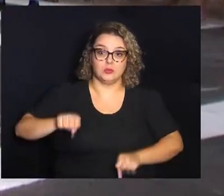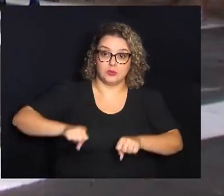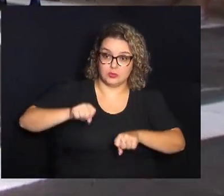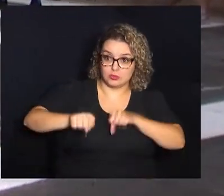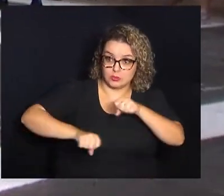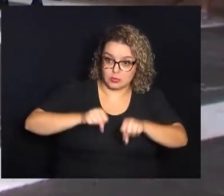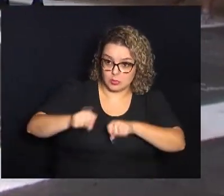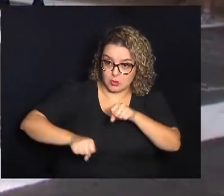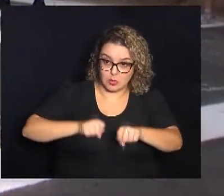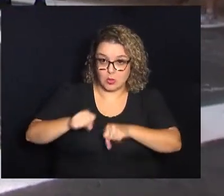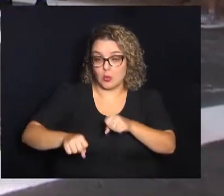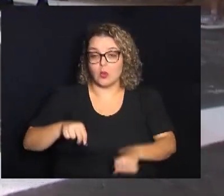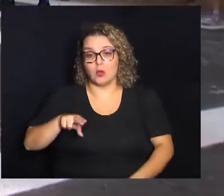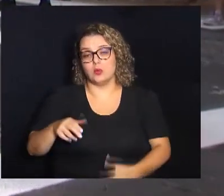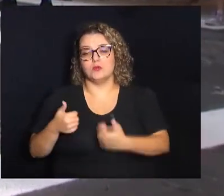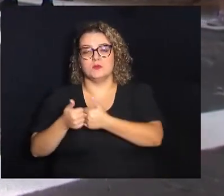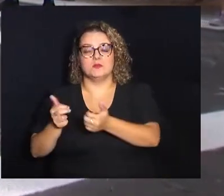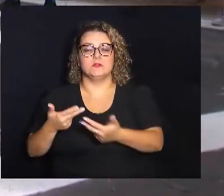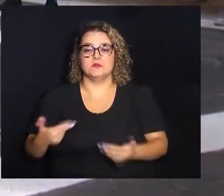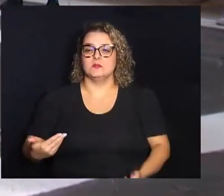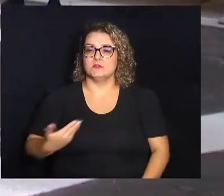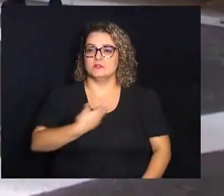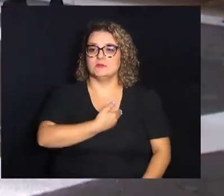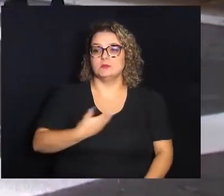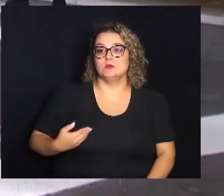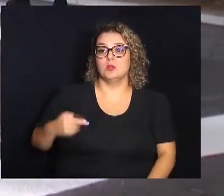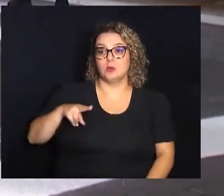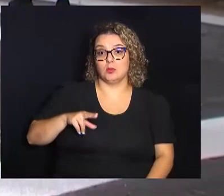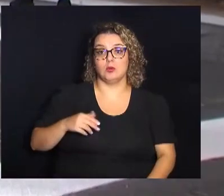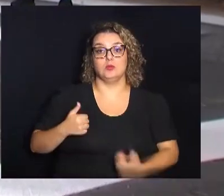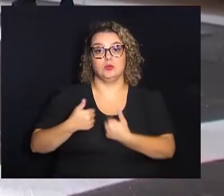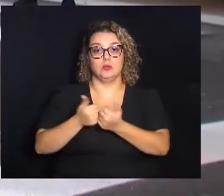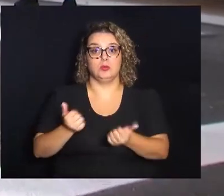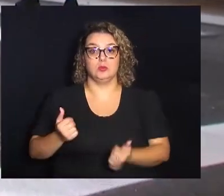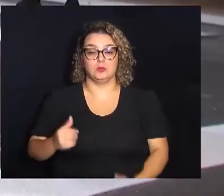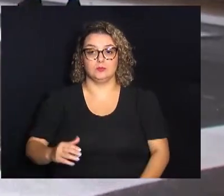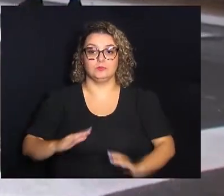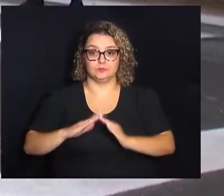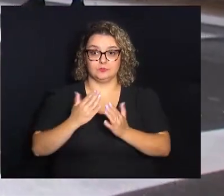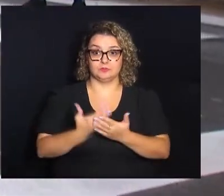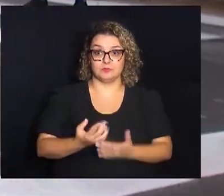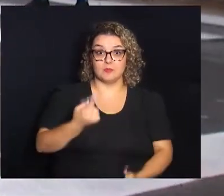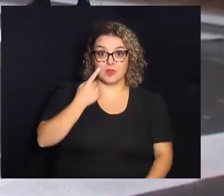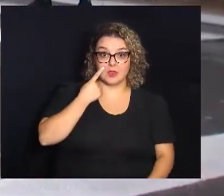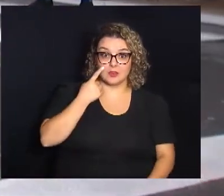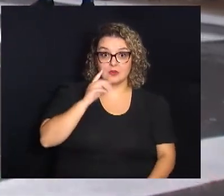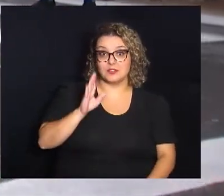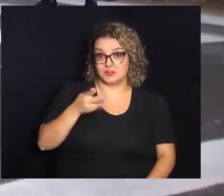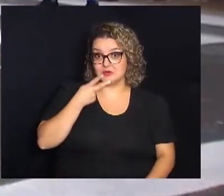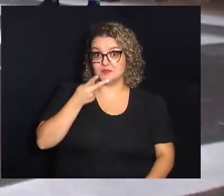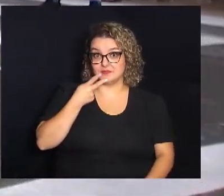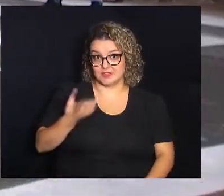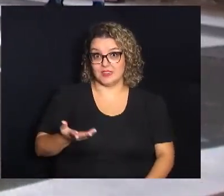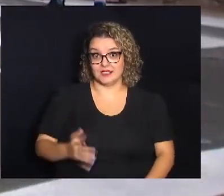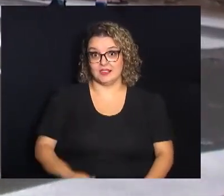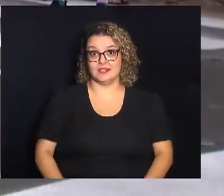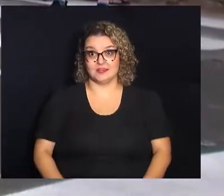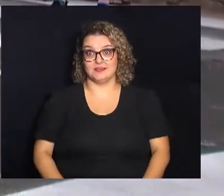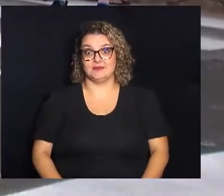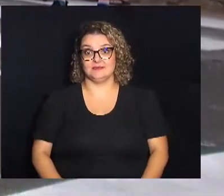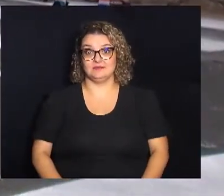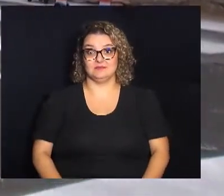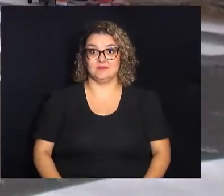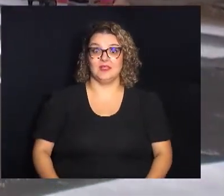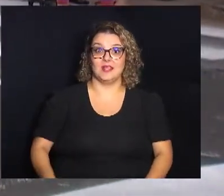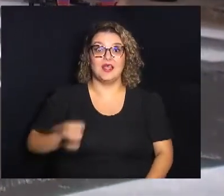usando o transporte público ou usando o transporte escolar. Bom, eu estou vendo, inclusive, eu já citei que tem